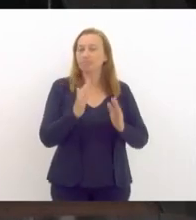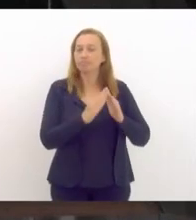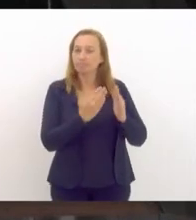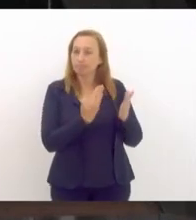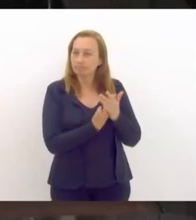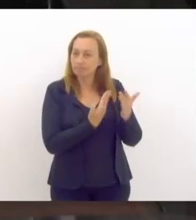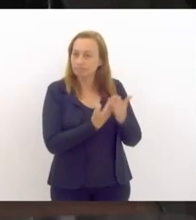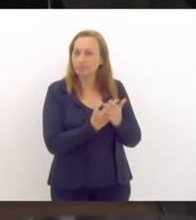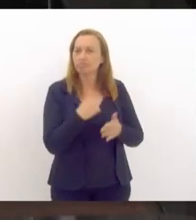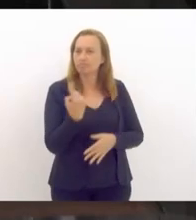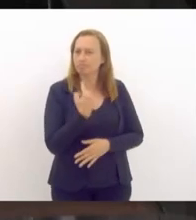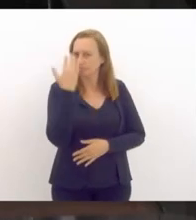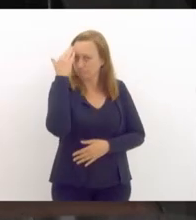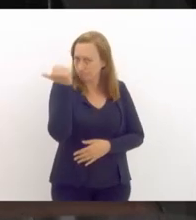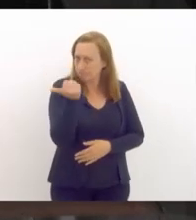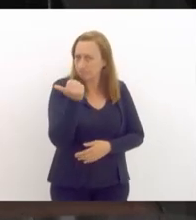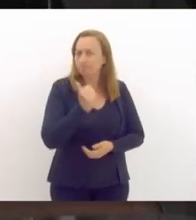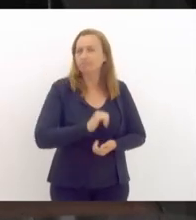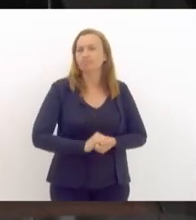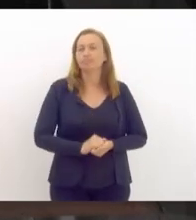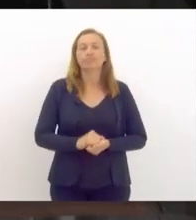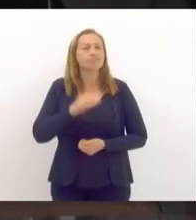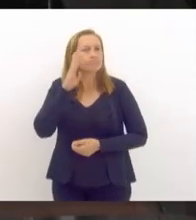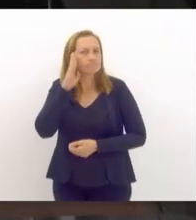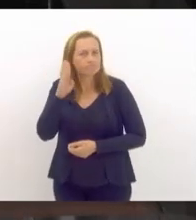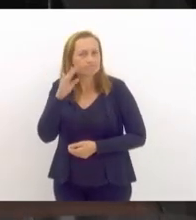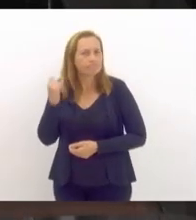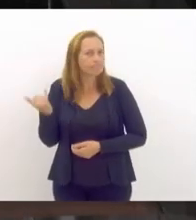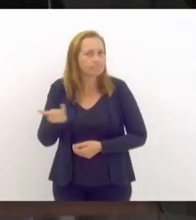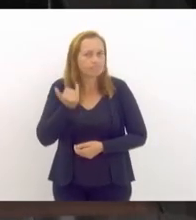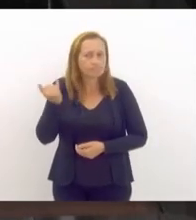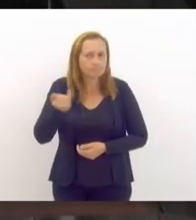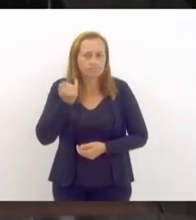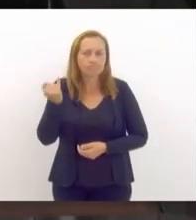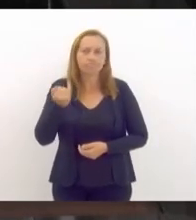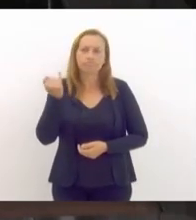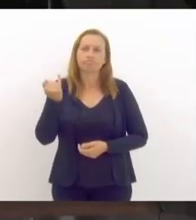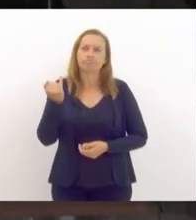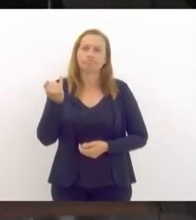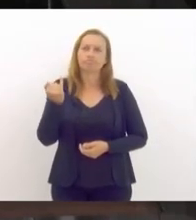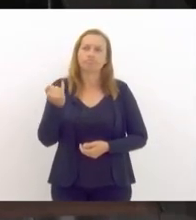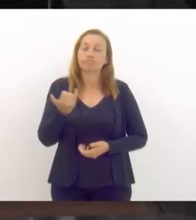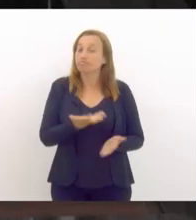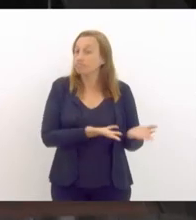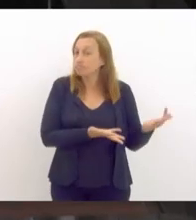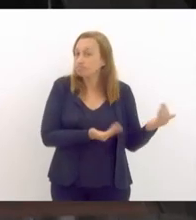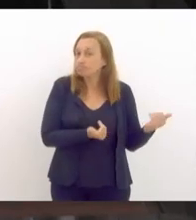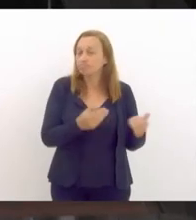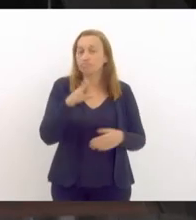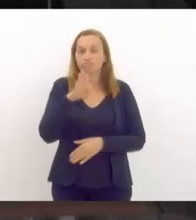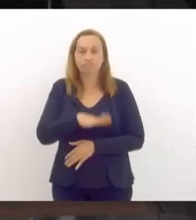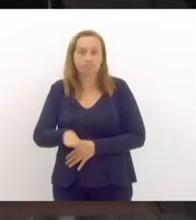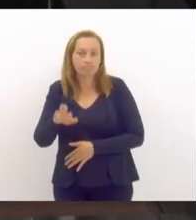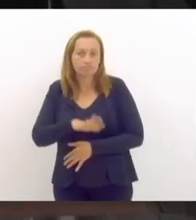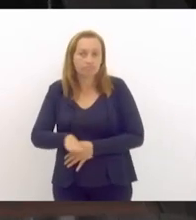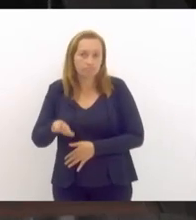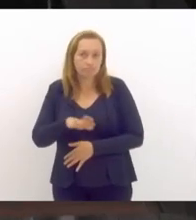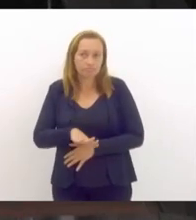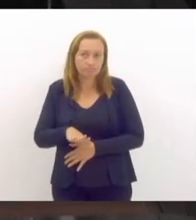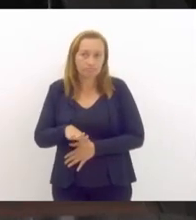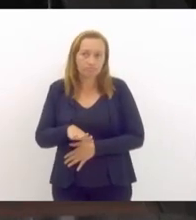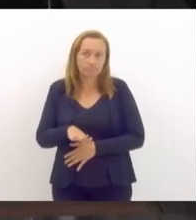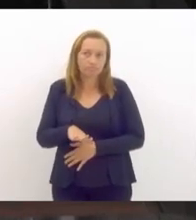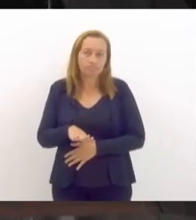todos nós sabemos é de fundamental importância para jovens e crianças que